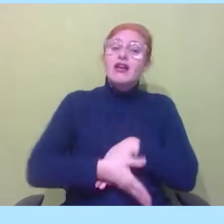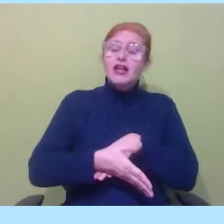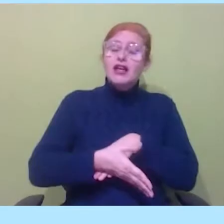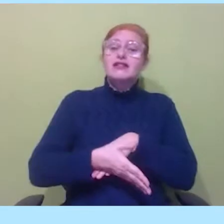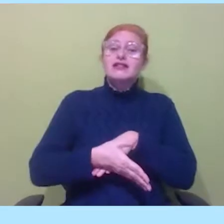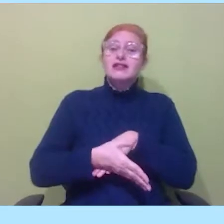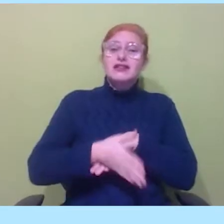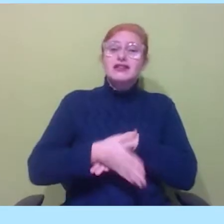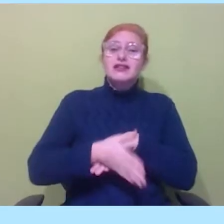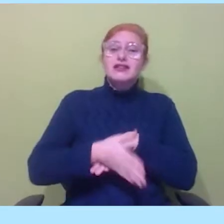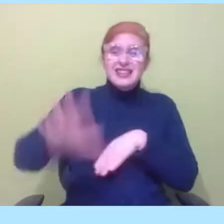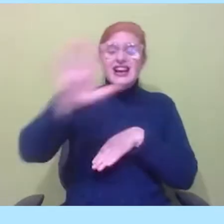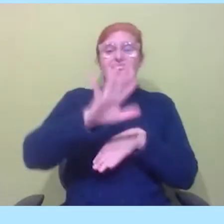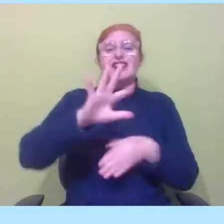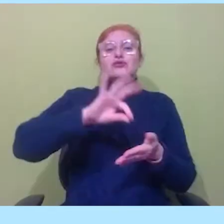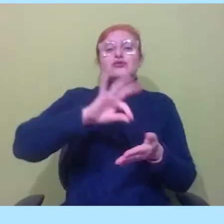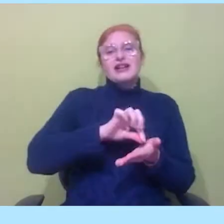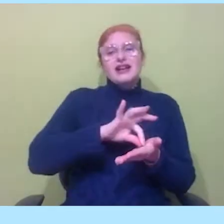inserir.